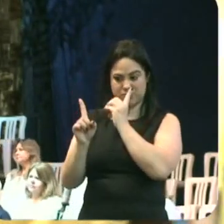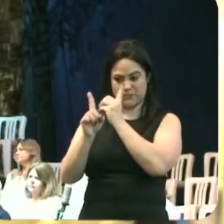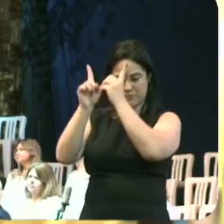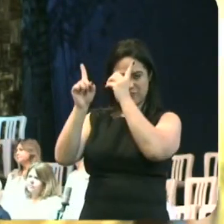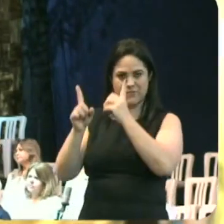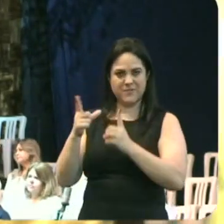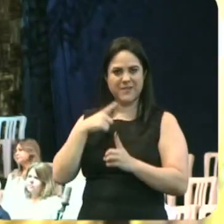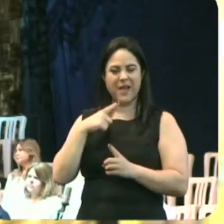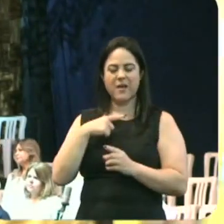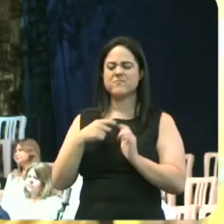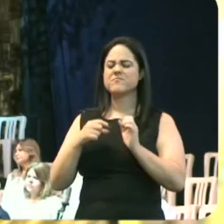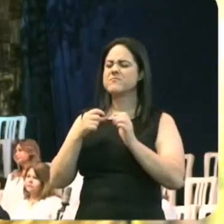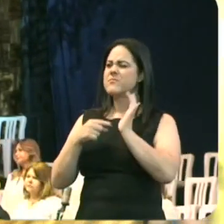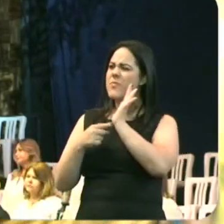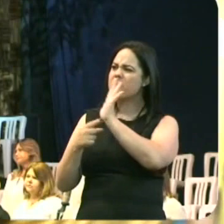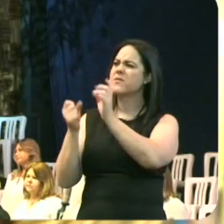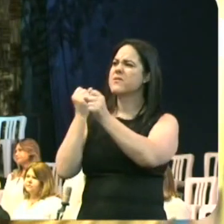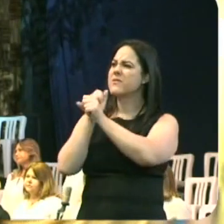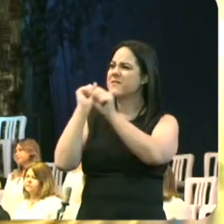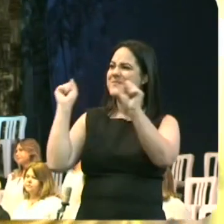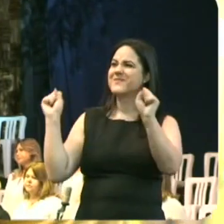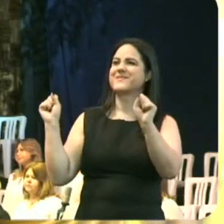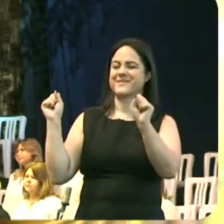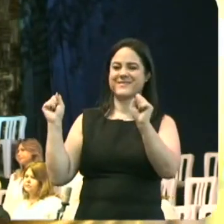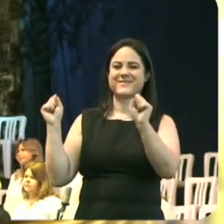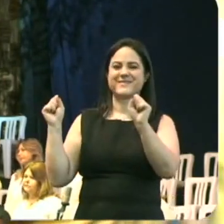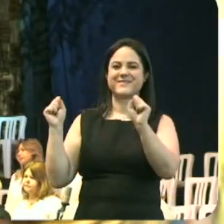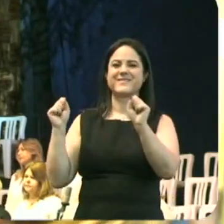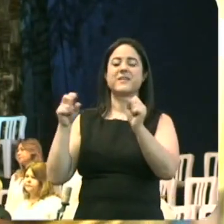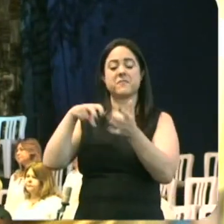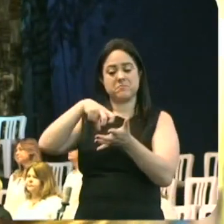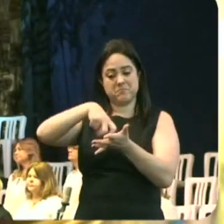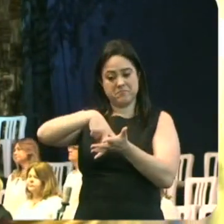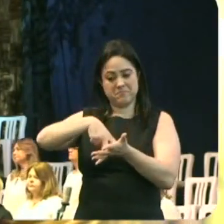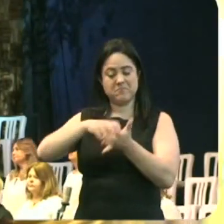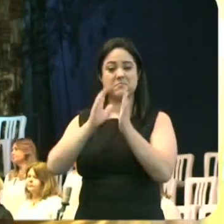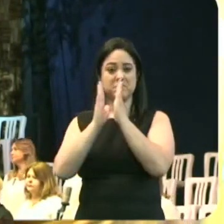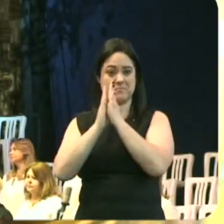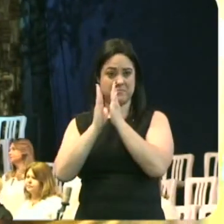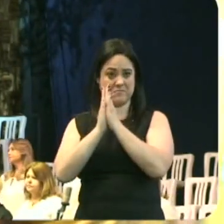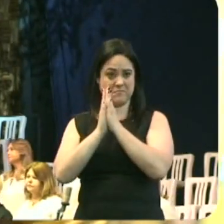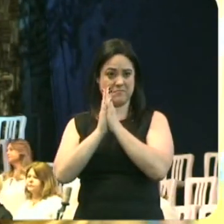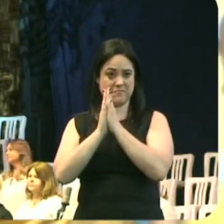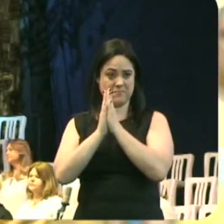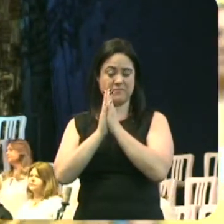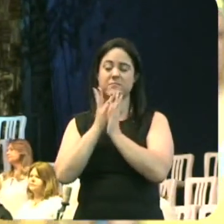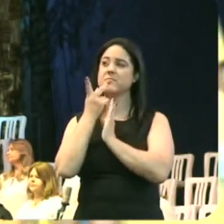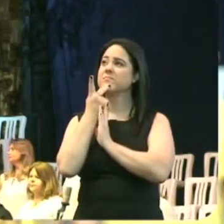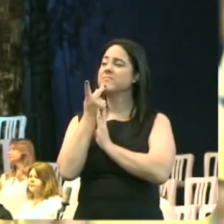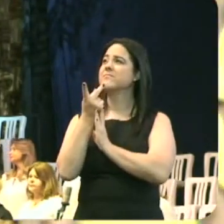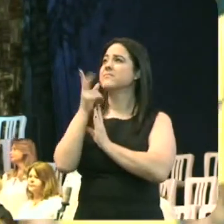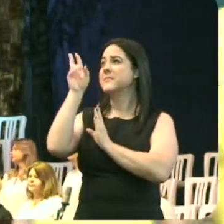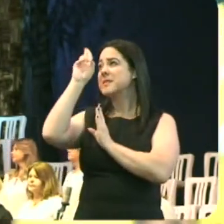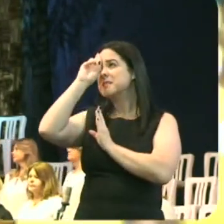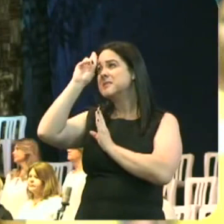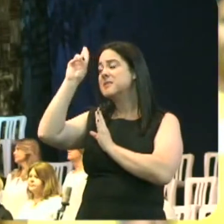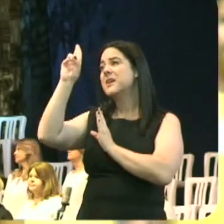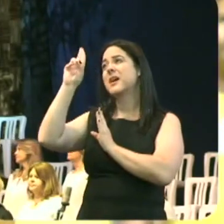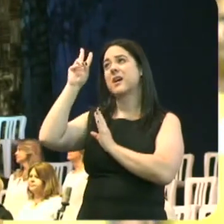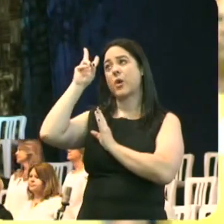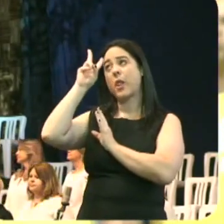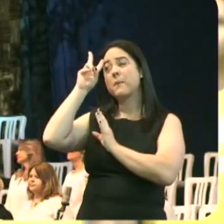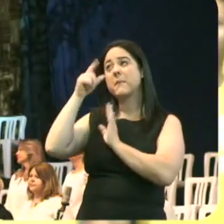o seu impossível, não é? Então você vai dobrar o teu joelho e vai dizer: Senhor, estou te lembrando do